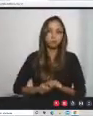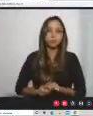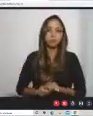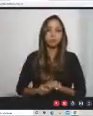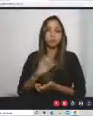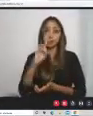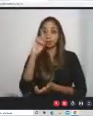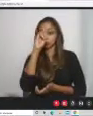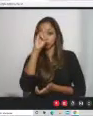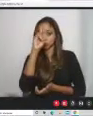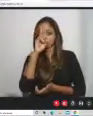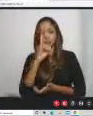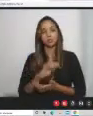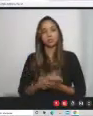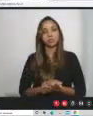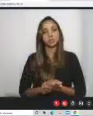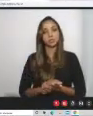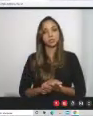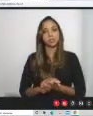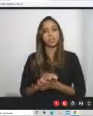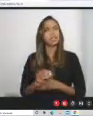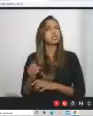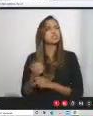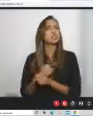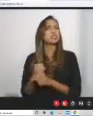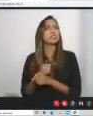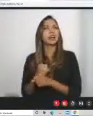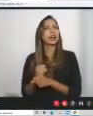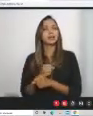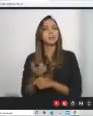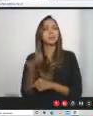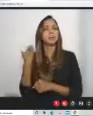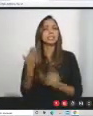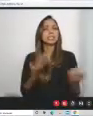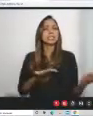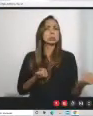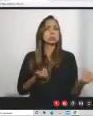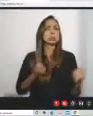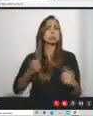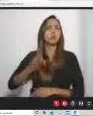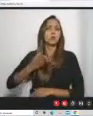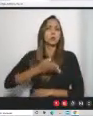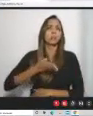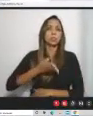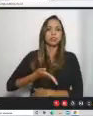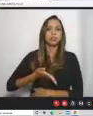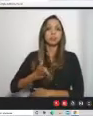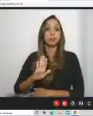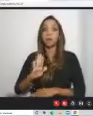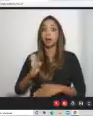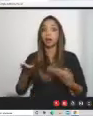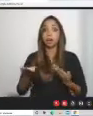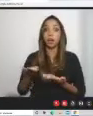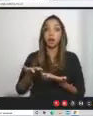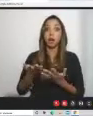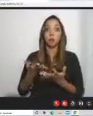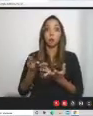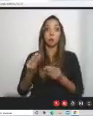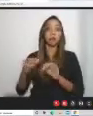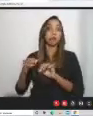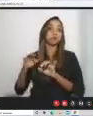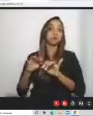eu frequento ali, vou, né, há muitos anos, desde a adolescência, eu nunca vi tanta gente frequentando aquele pedaço,